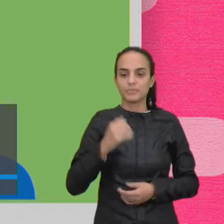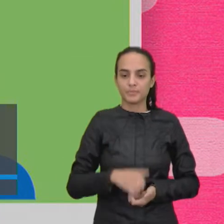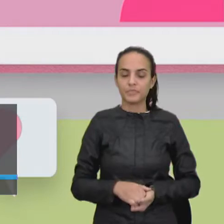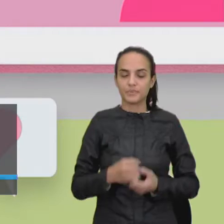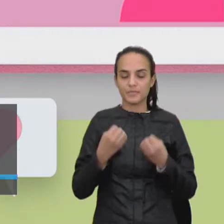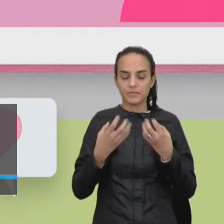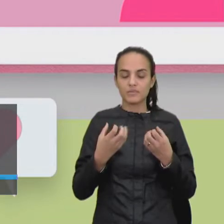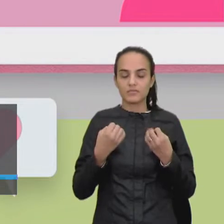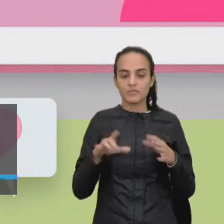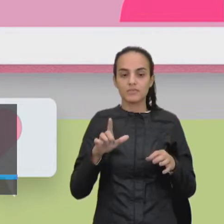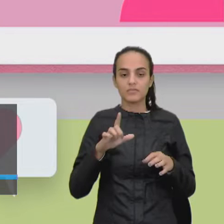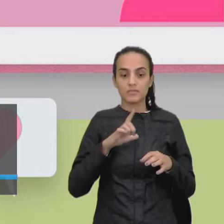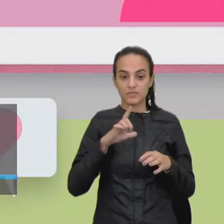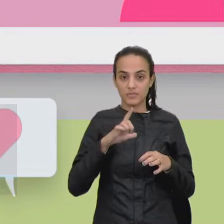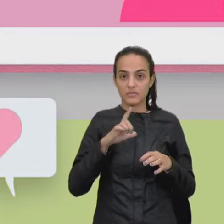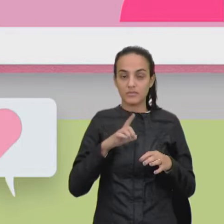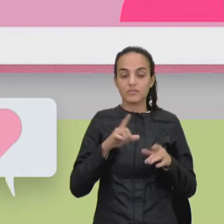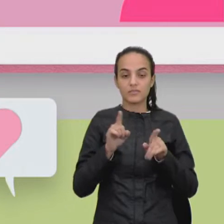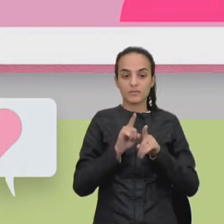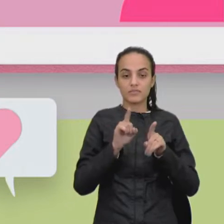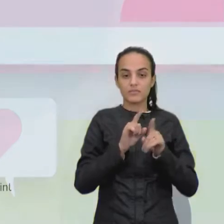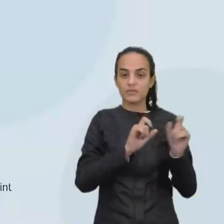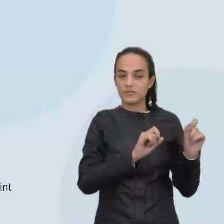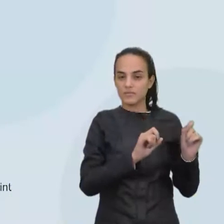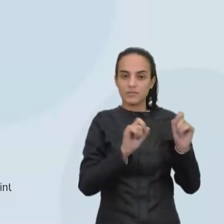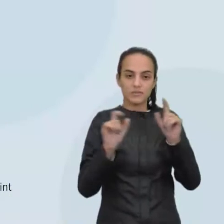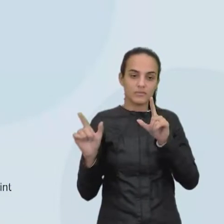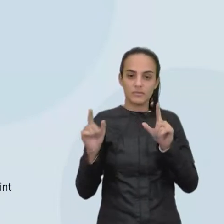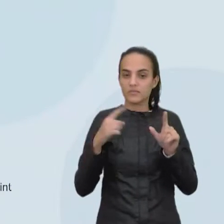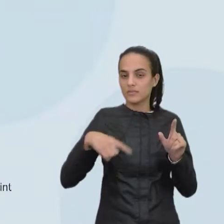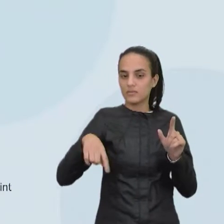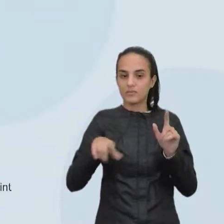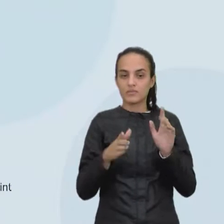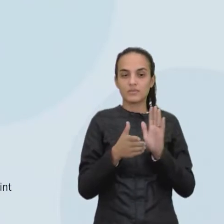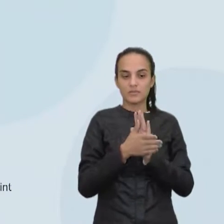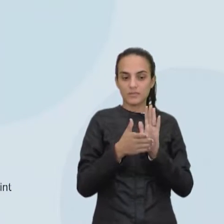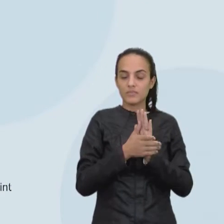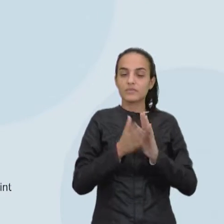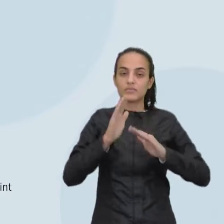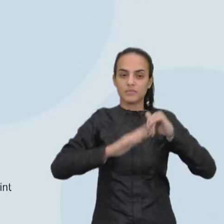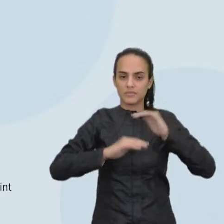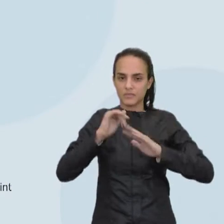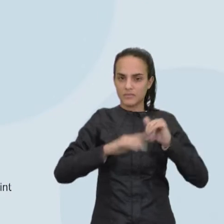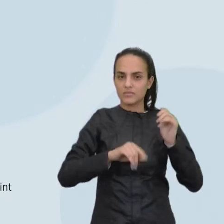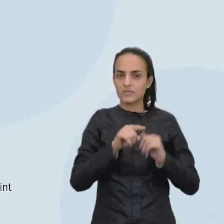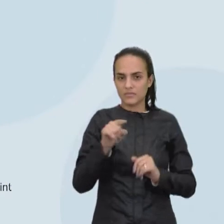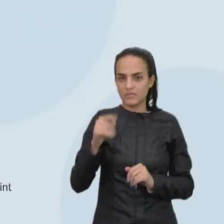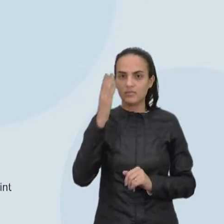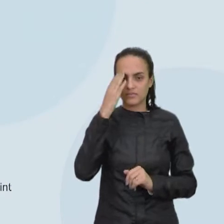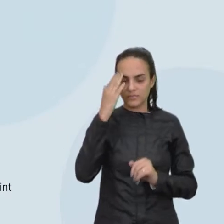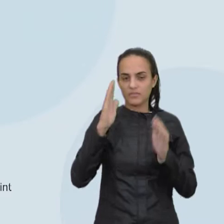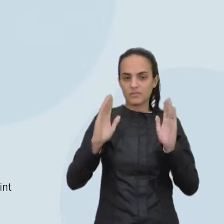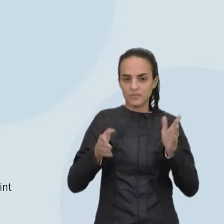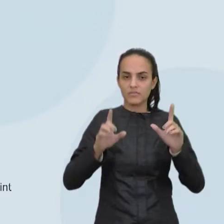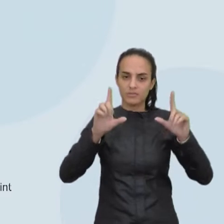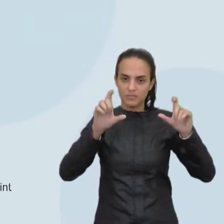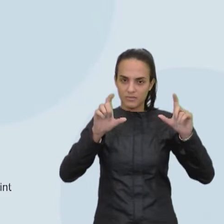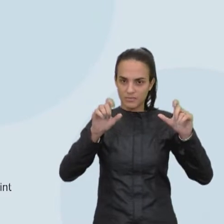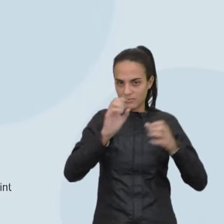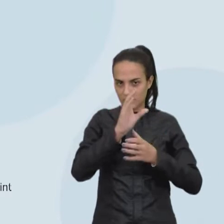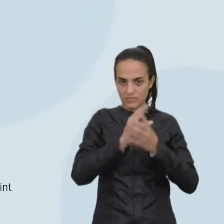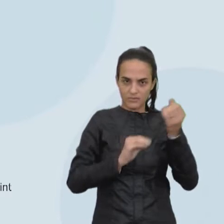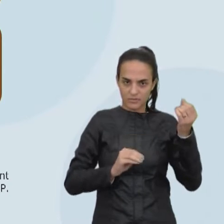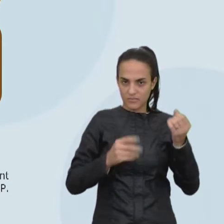bem. Temos aí na tela para vocês agora as nossas competências e habilidades. Vocês já sabem, deem um print aí, você professor,